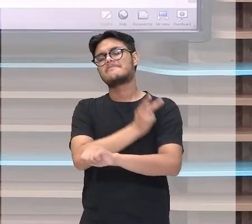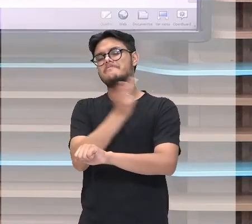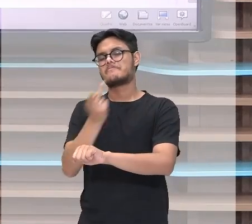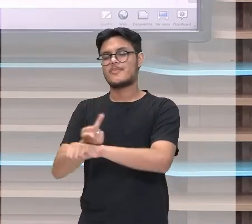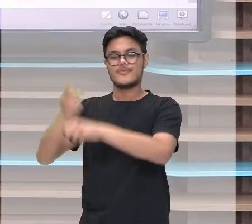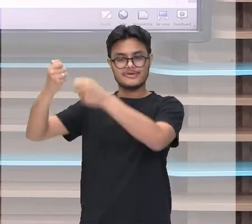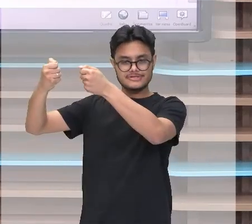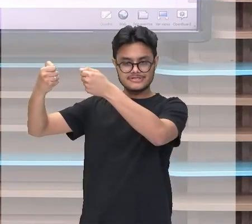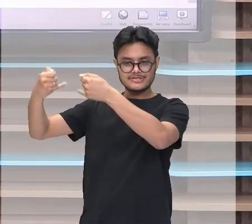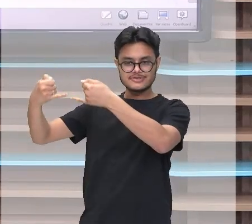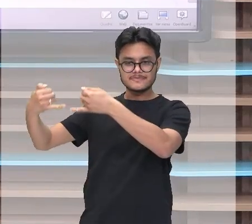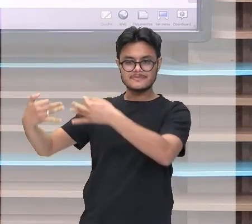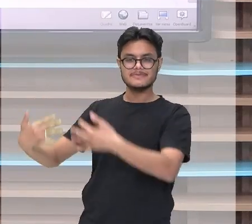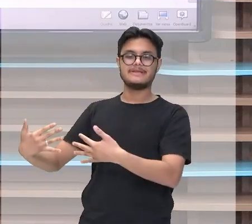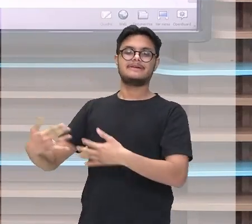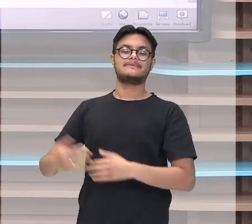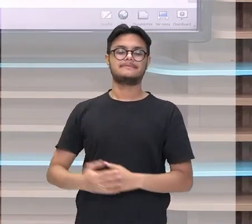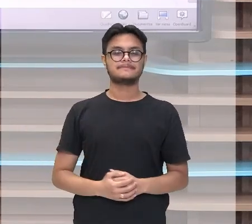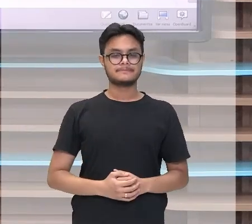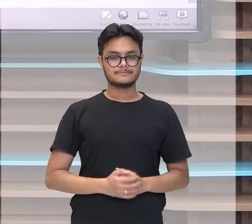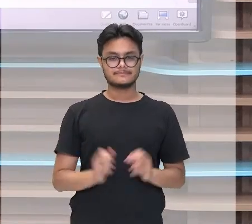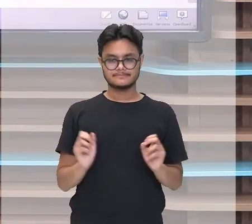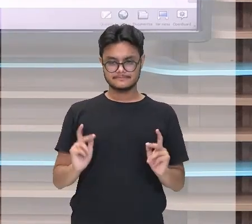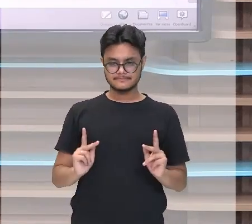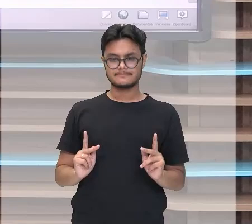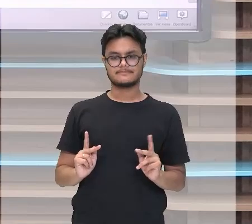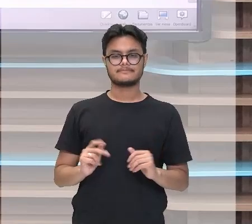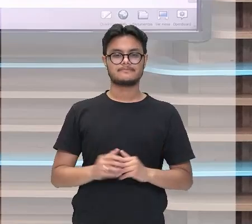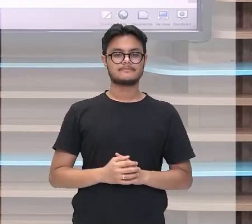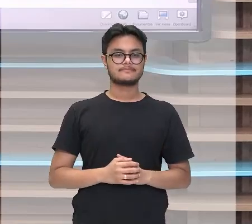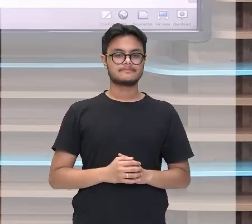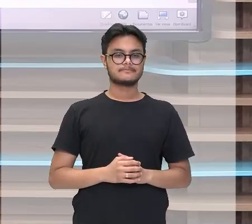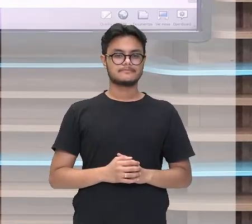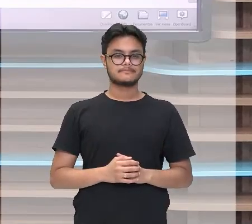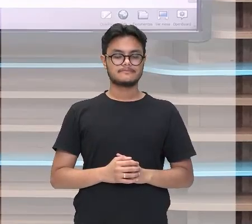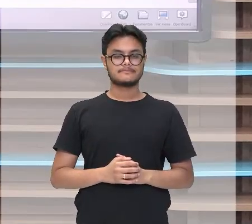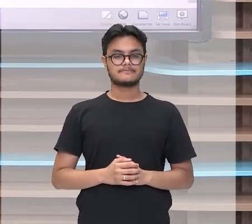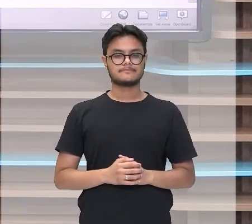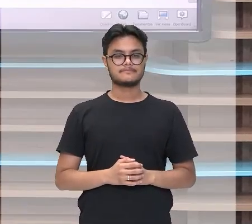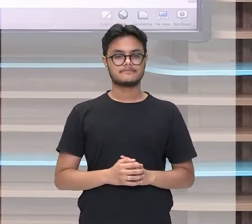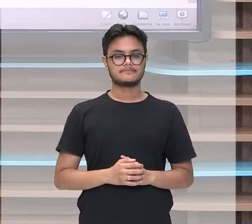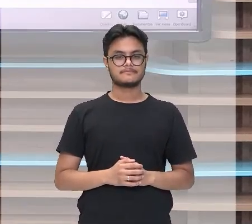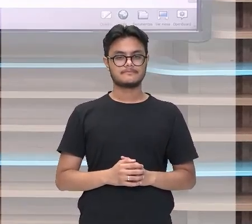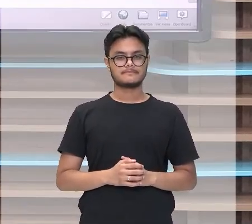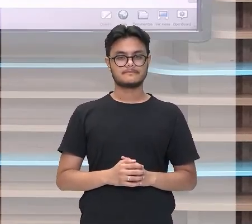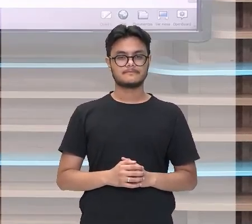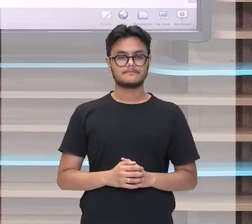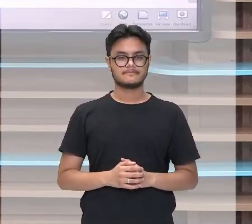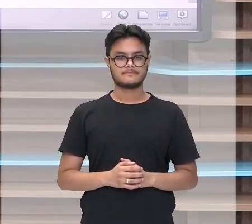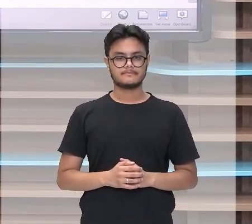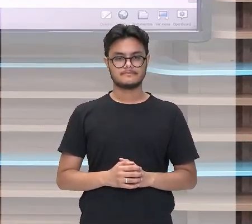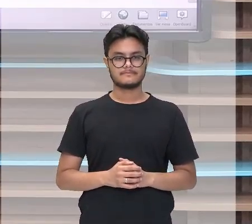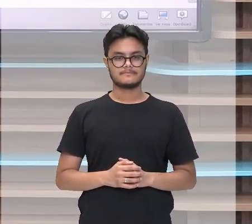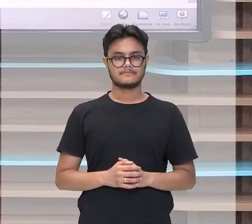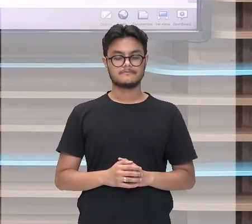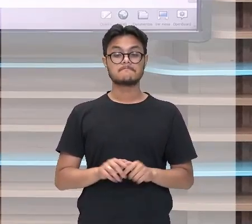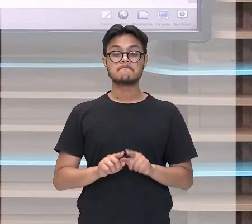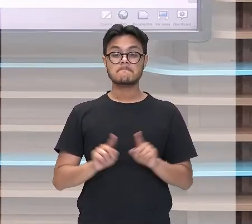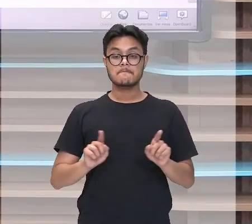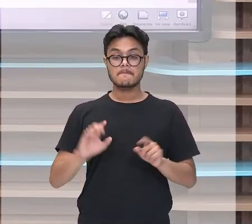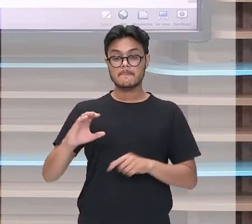vai referenciar, tá bom? É assim que a gente diferencia, tá? Mas a nossa coesão